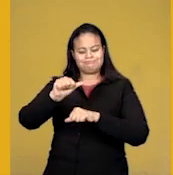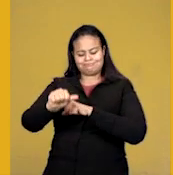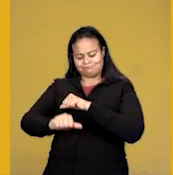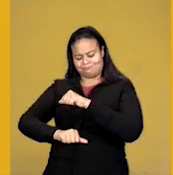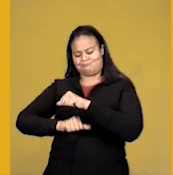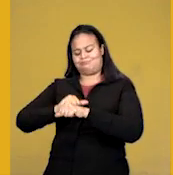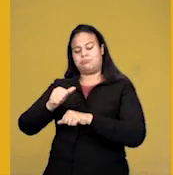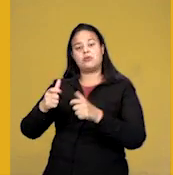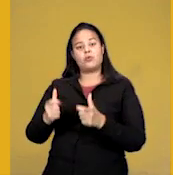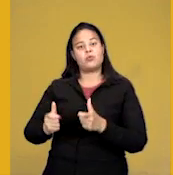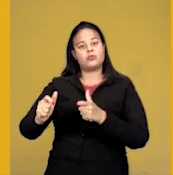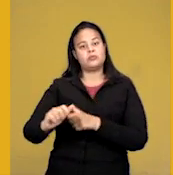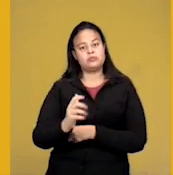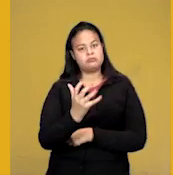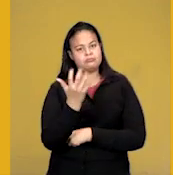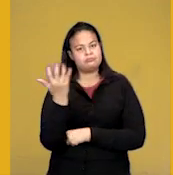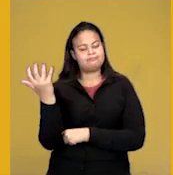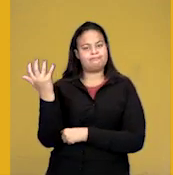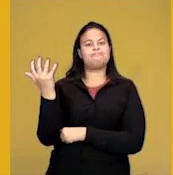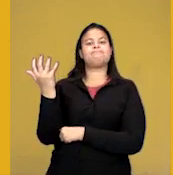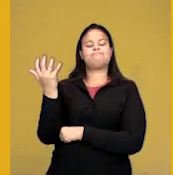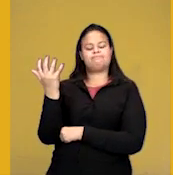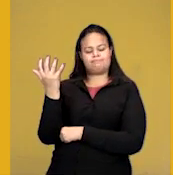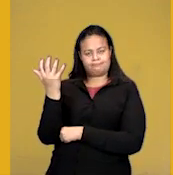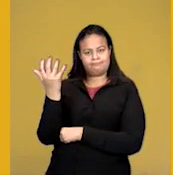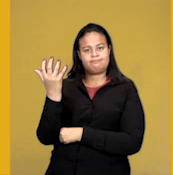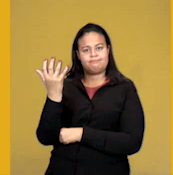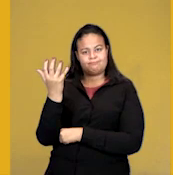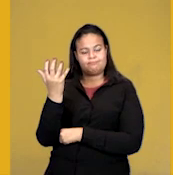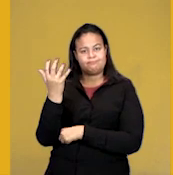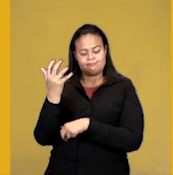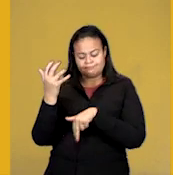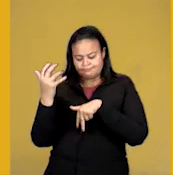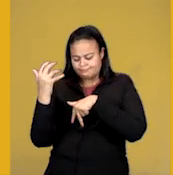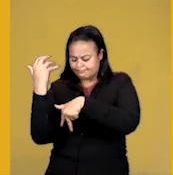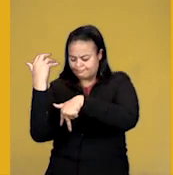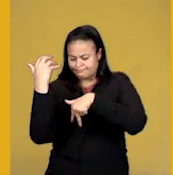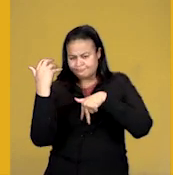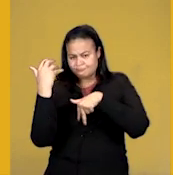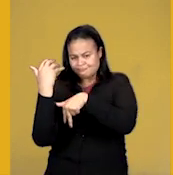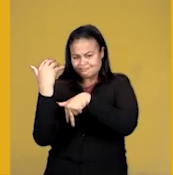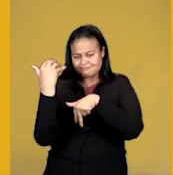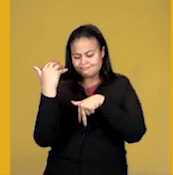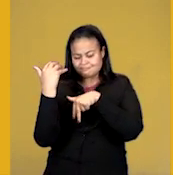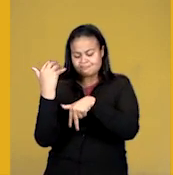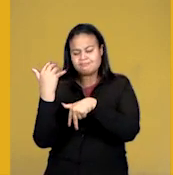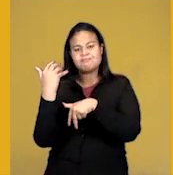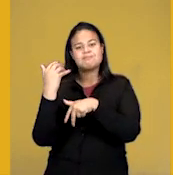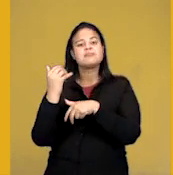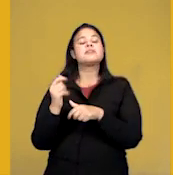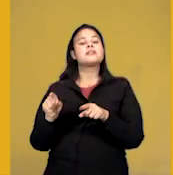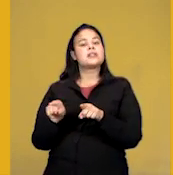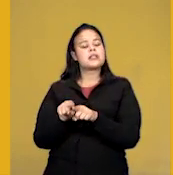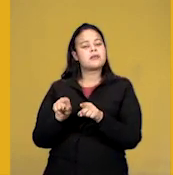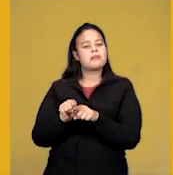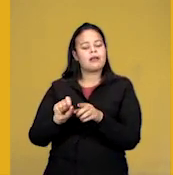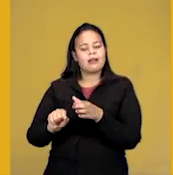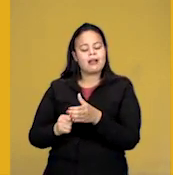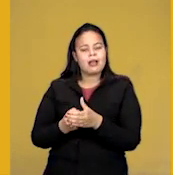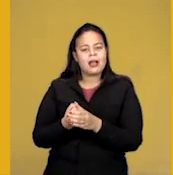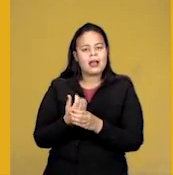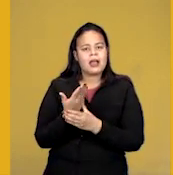meio ambiente como resultado de atividades humanas e afetam o ecossistema, a qualidade de